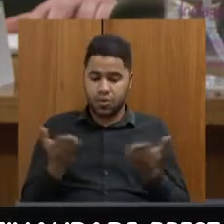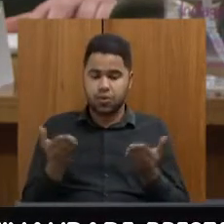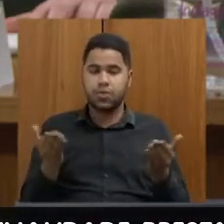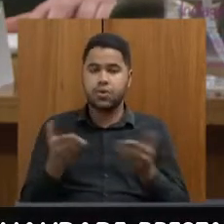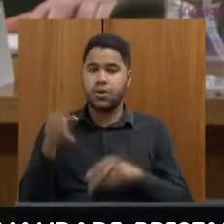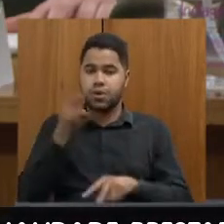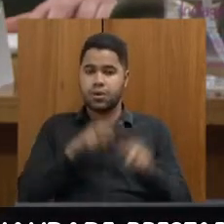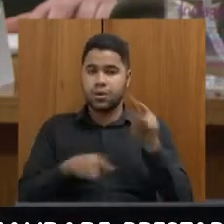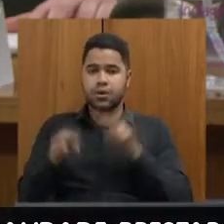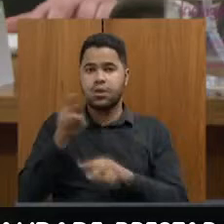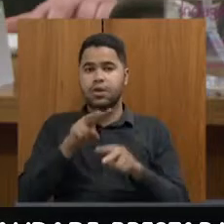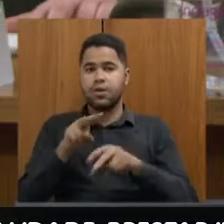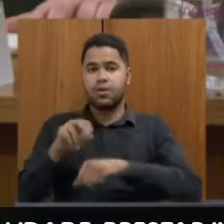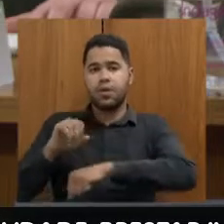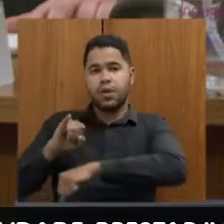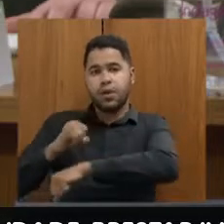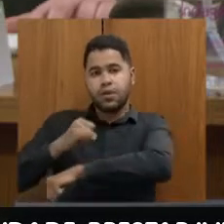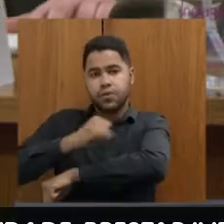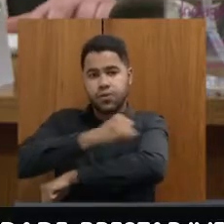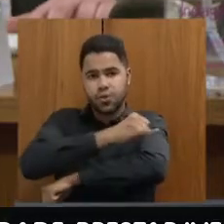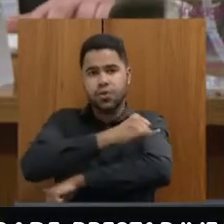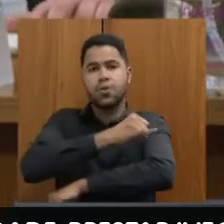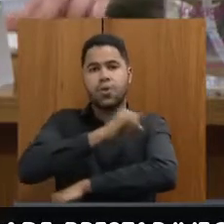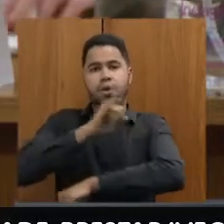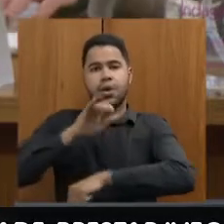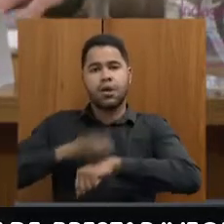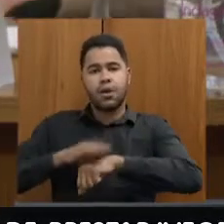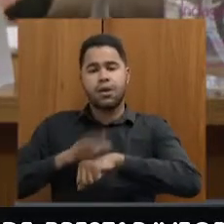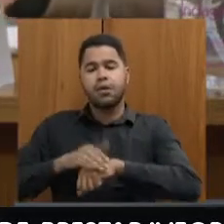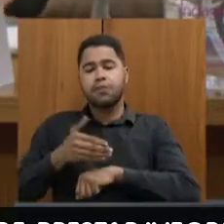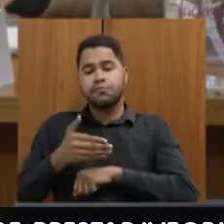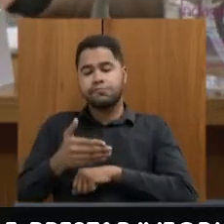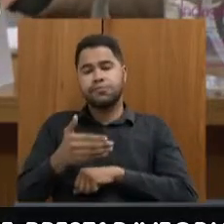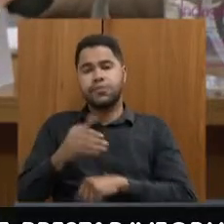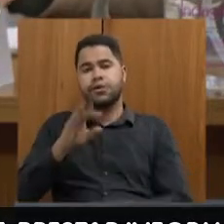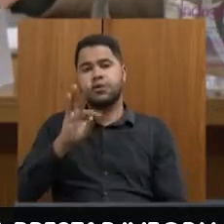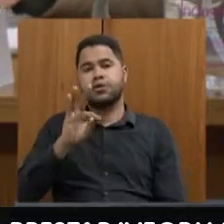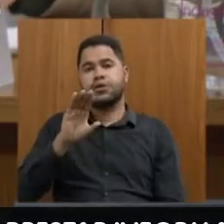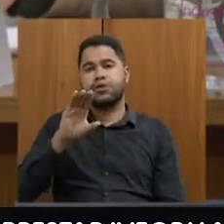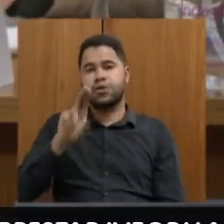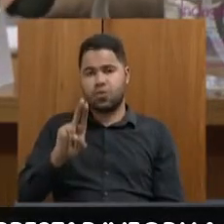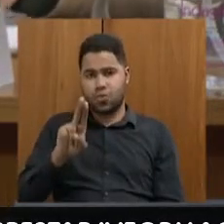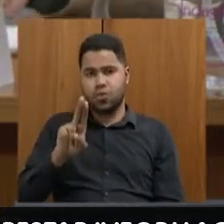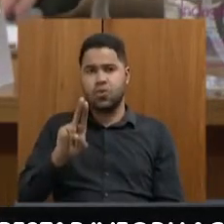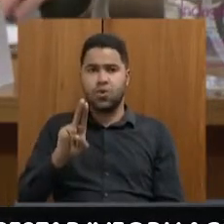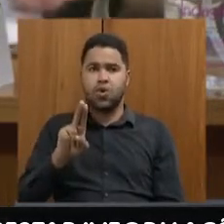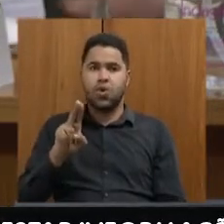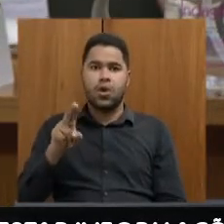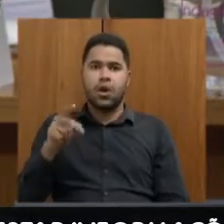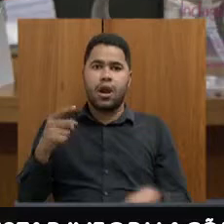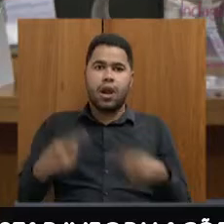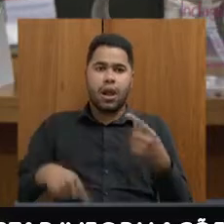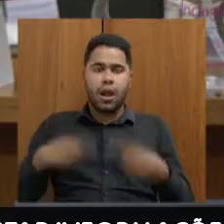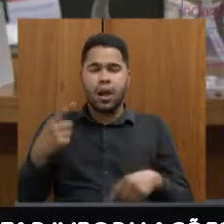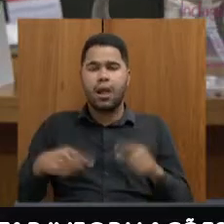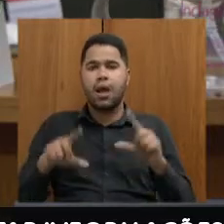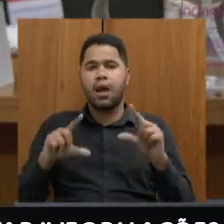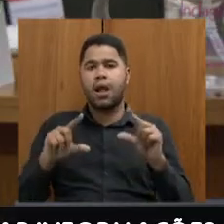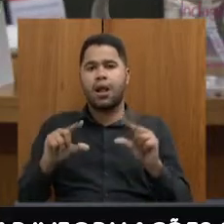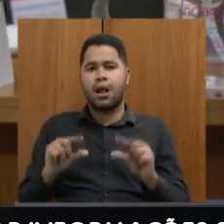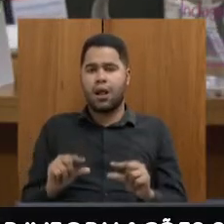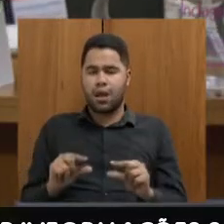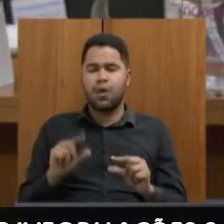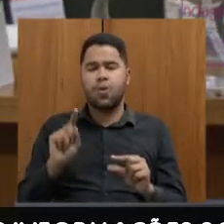análise do Ministério da infraestrutura que deve ser despachado em breve TCU de conflitos redução de conflitos urbanos